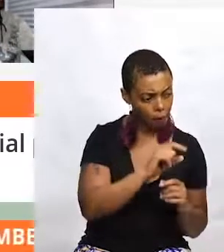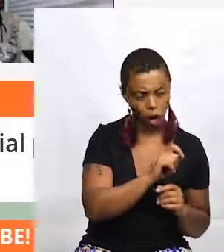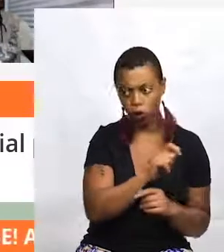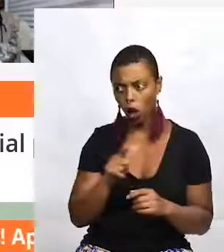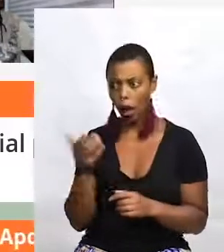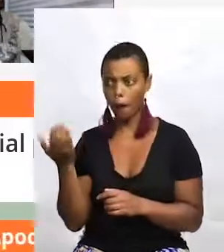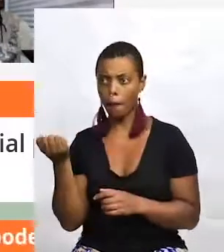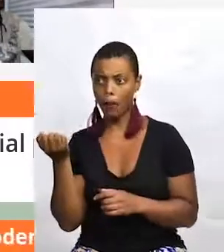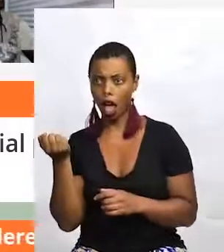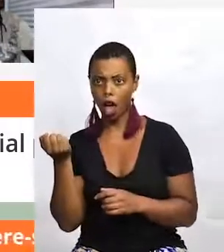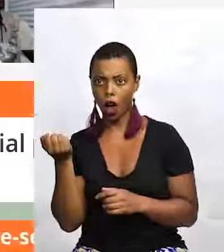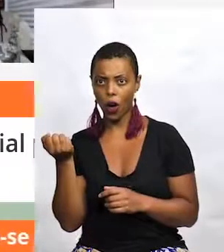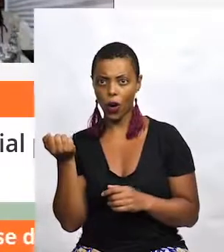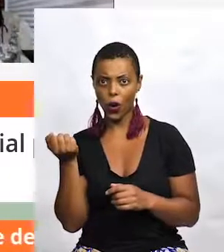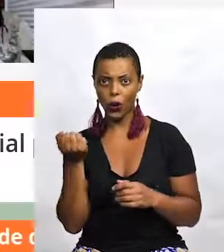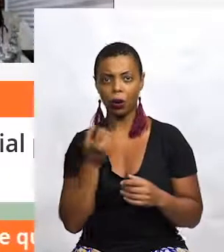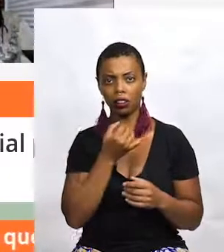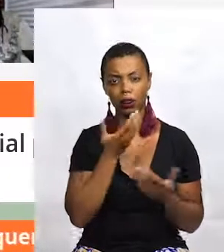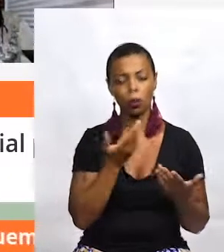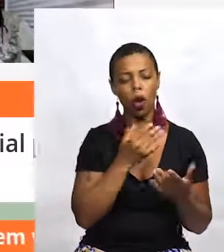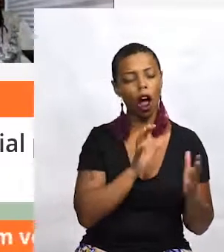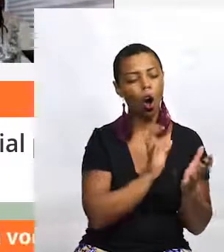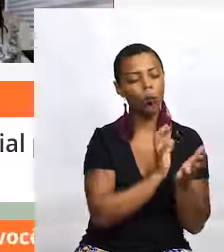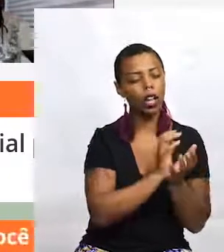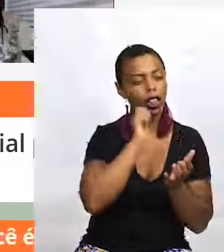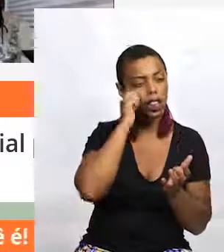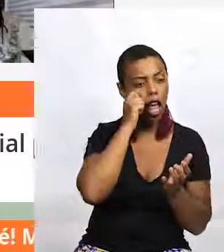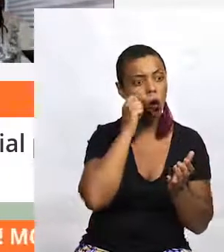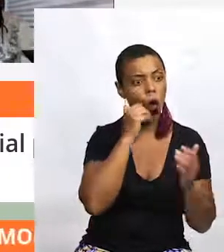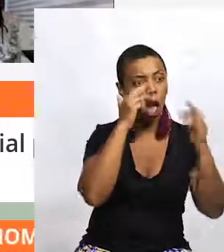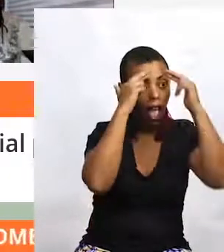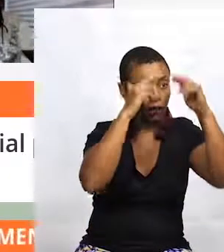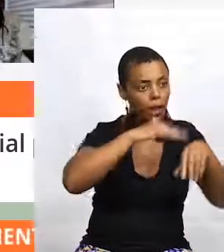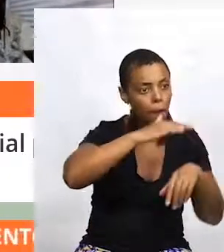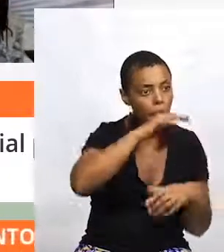aos jovens, aos adultos e às crianças?